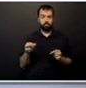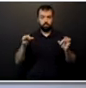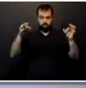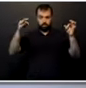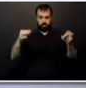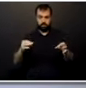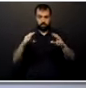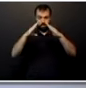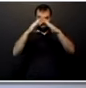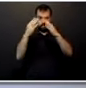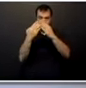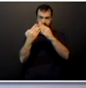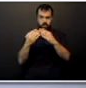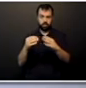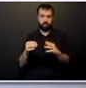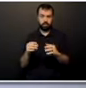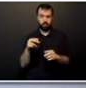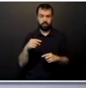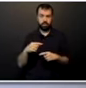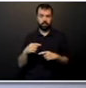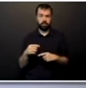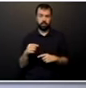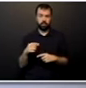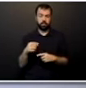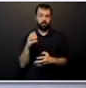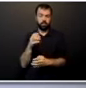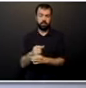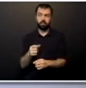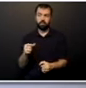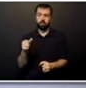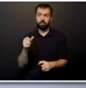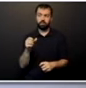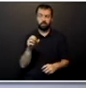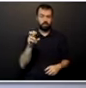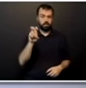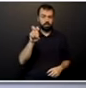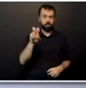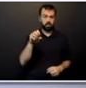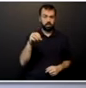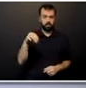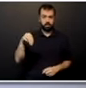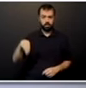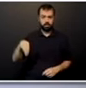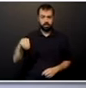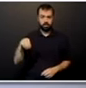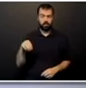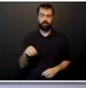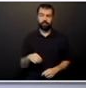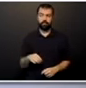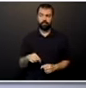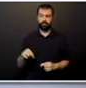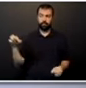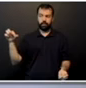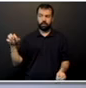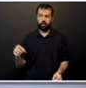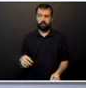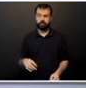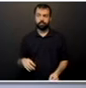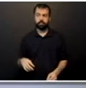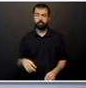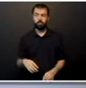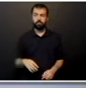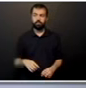10 cm de altura o desenho no papel ficou com 10 cm de altura qual é a altura real